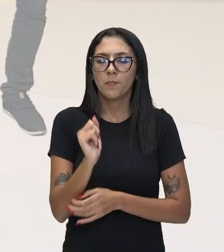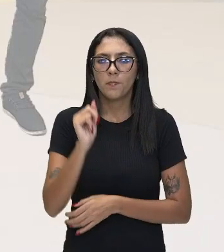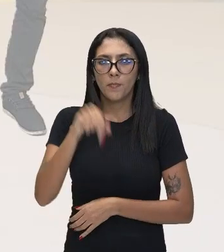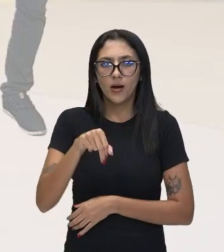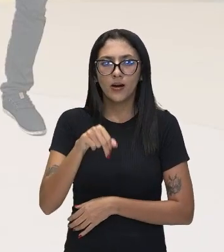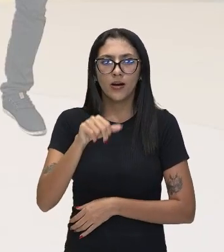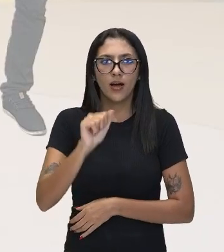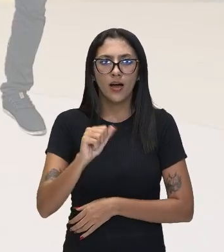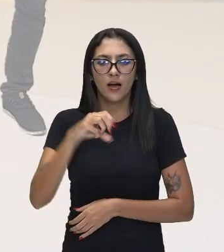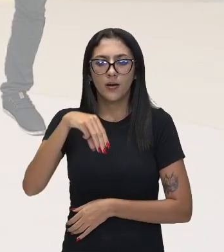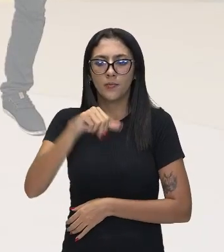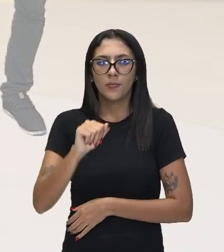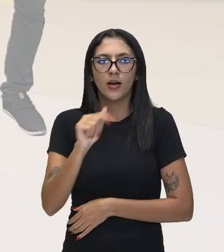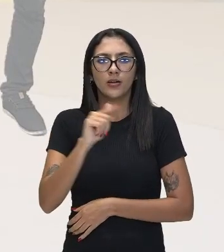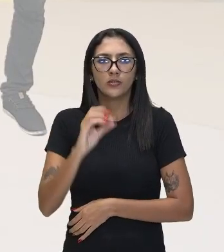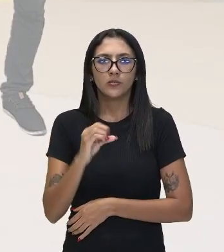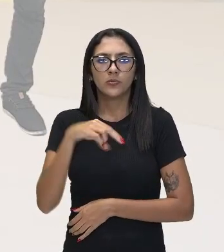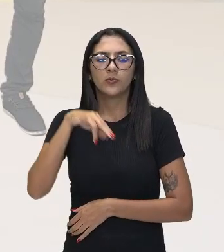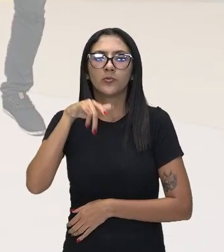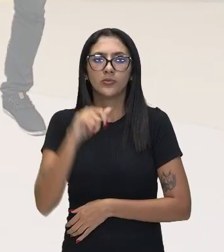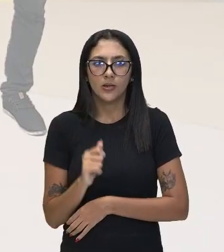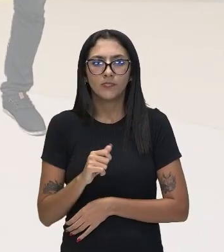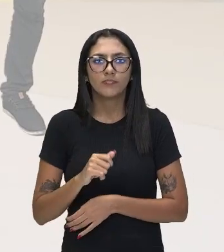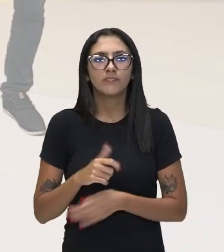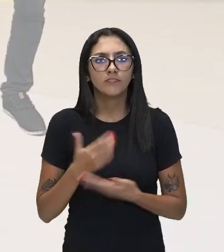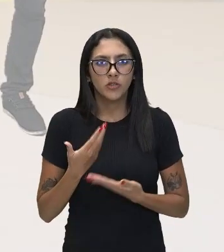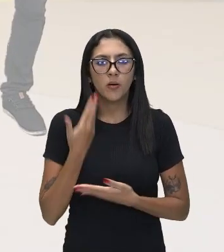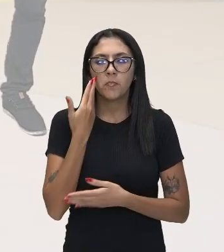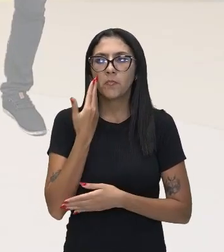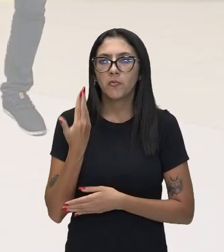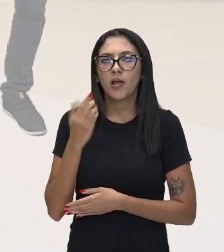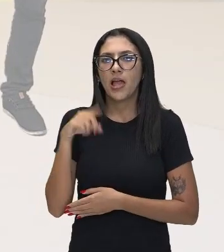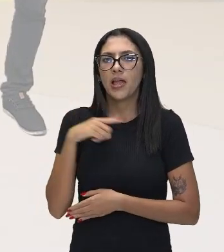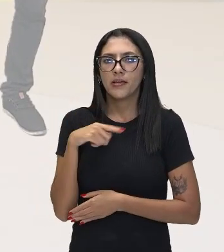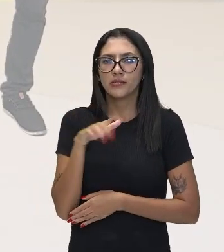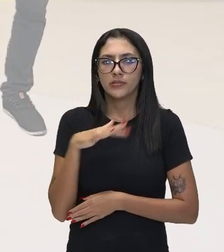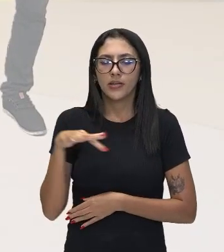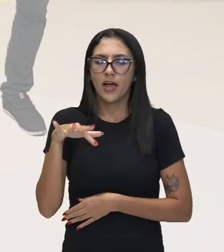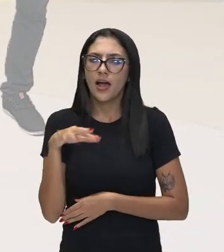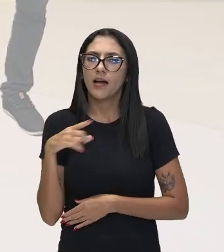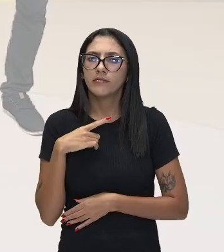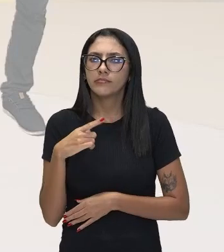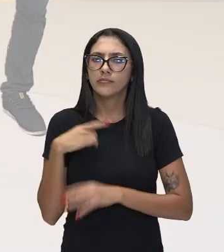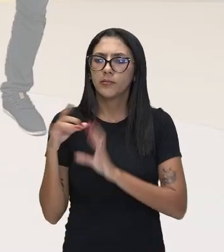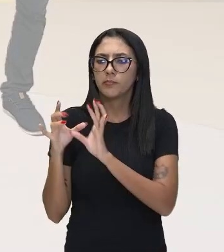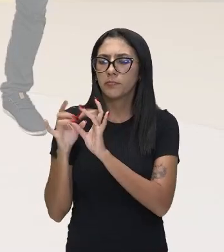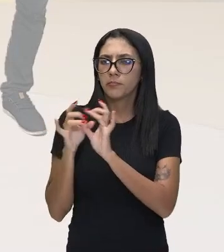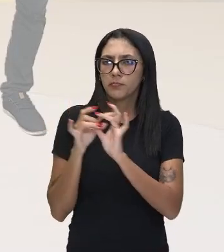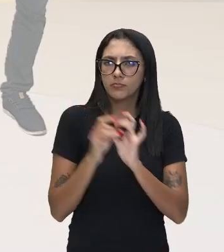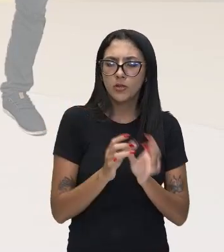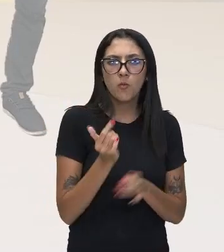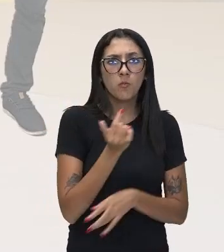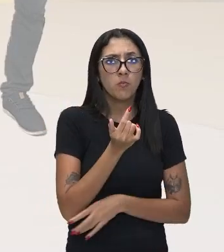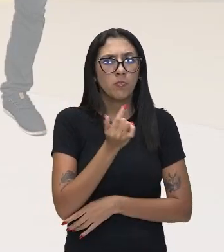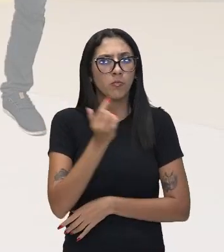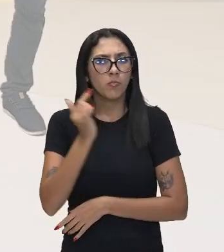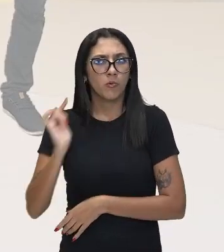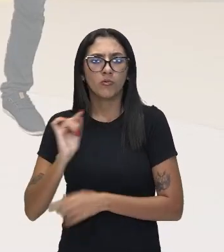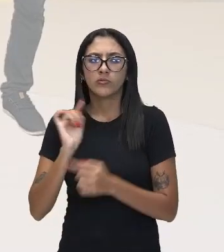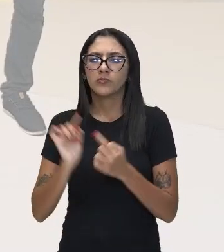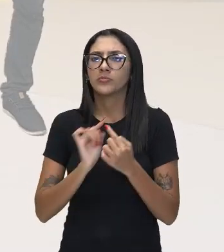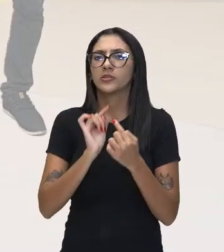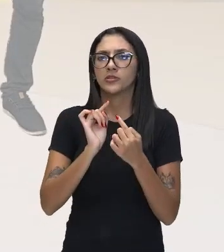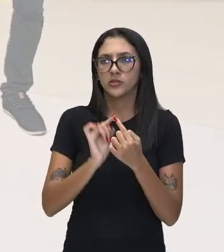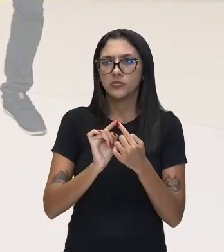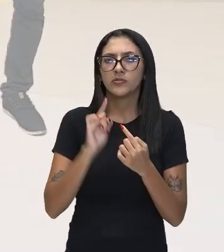essa, aparentemente, como a gente pode observar no mapa, já envolve outras questões, e é